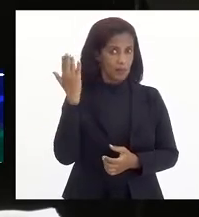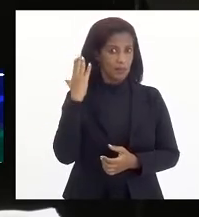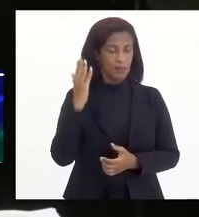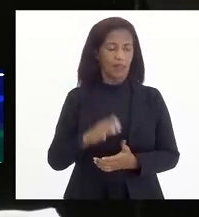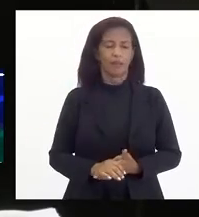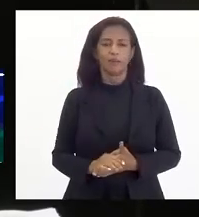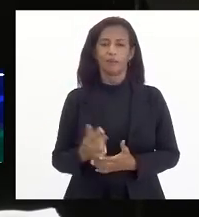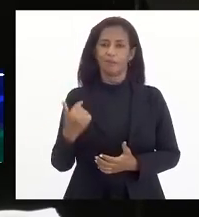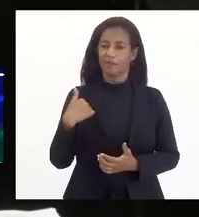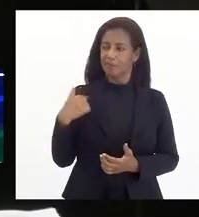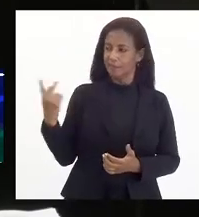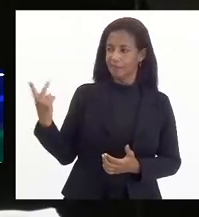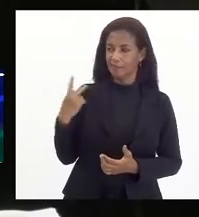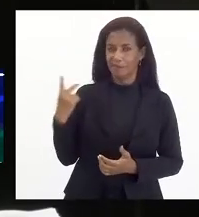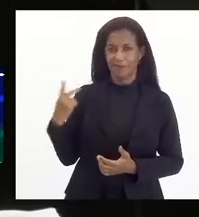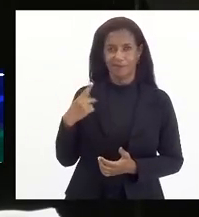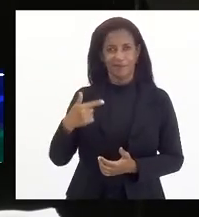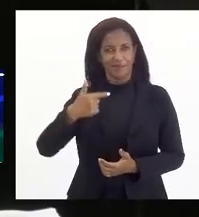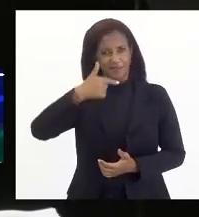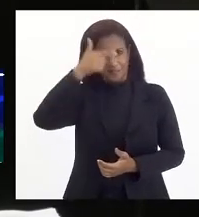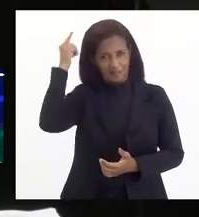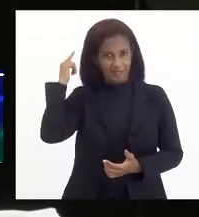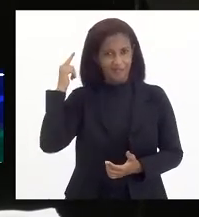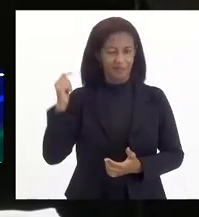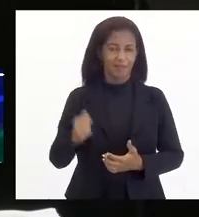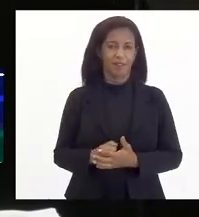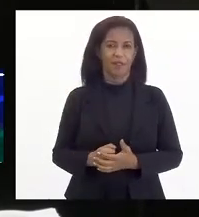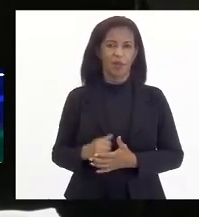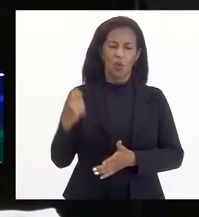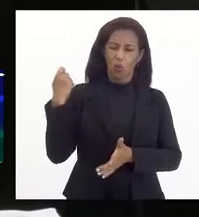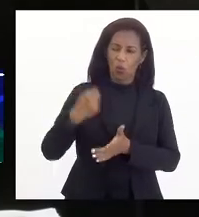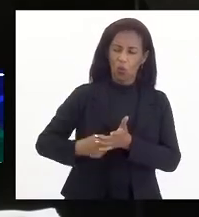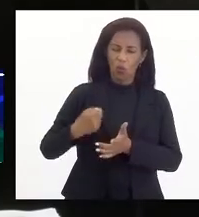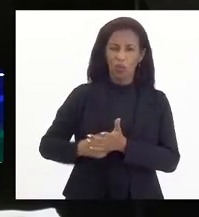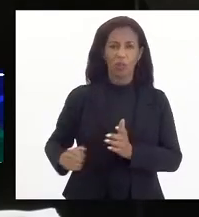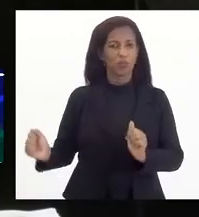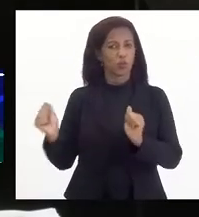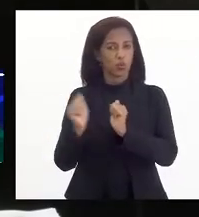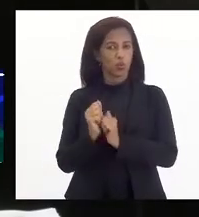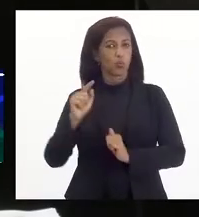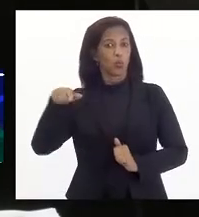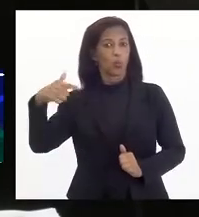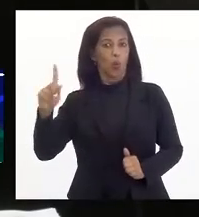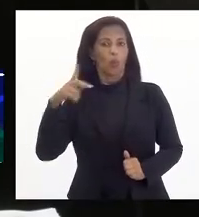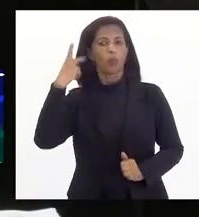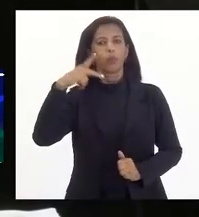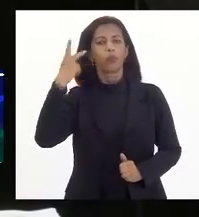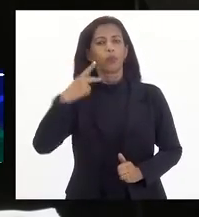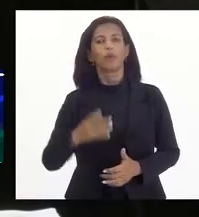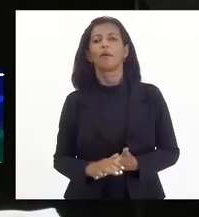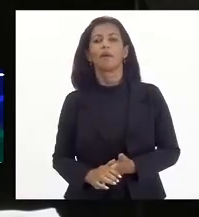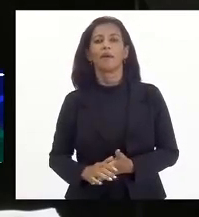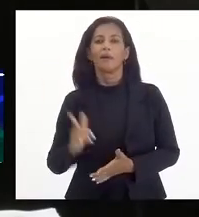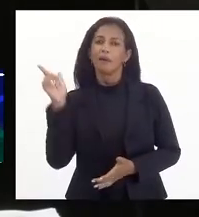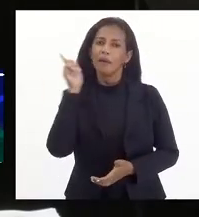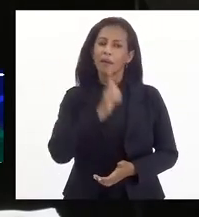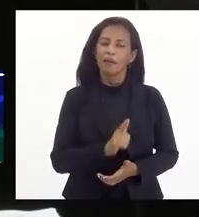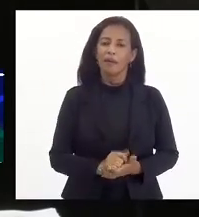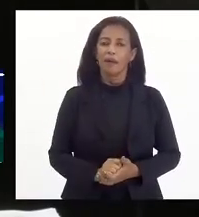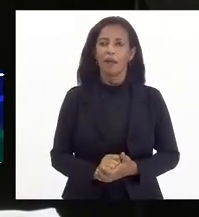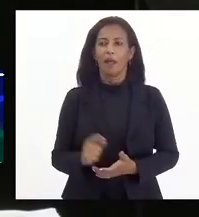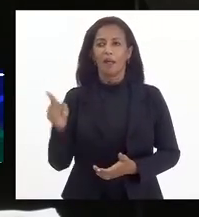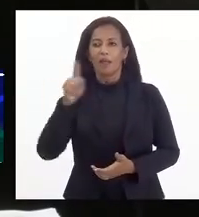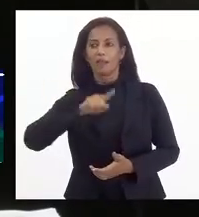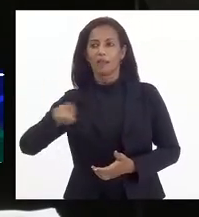eu e vossa excelência lutamos e conjunto com vários outros parlamentares para a